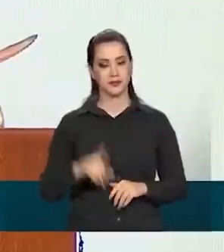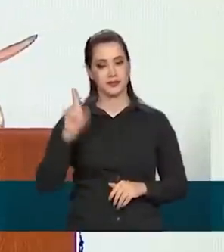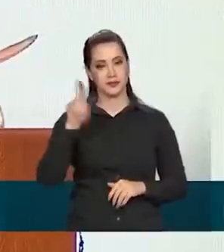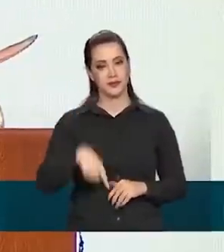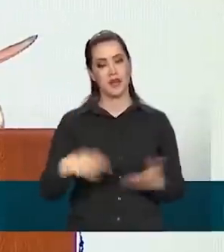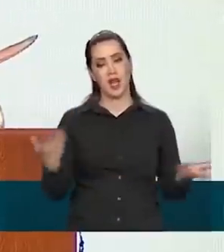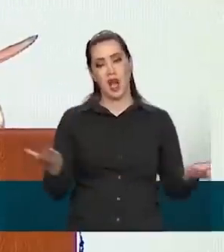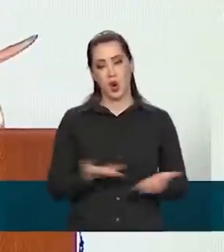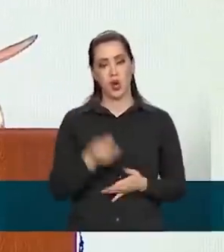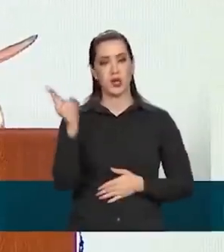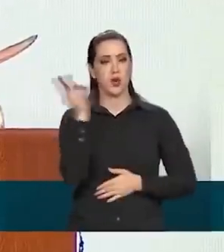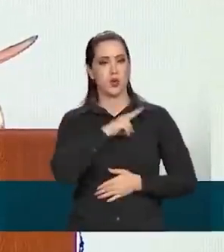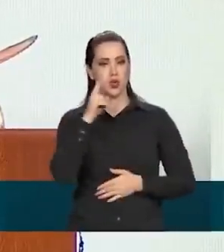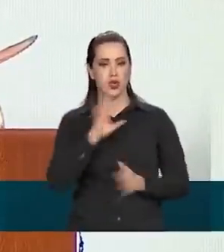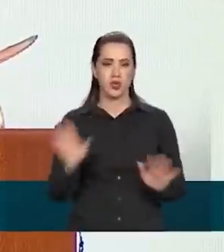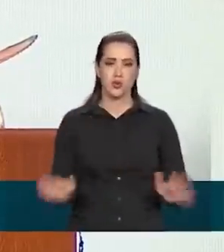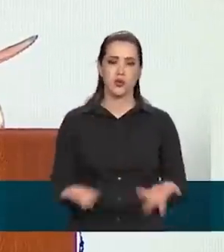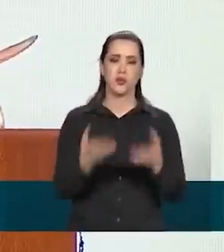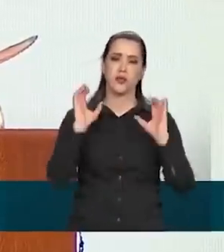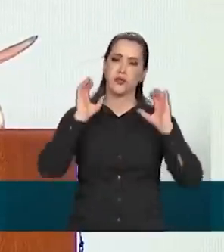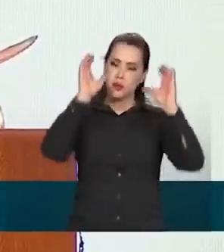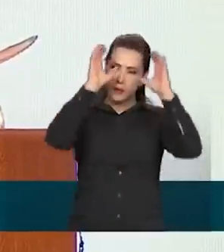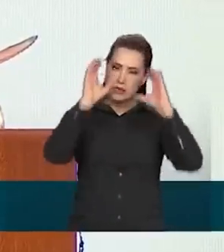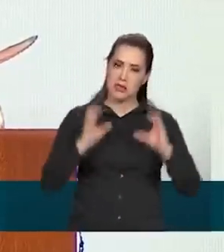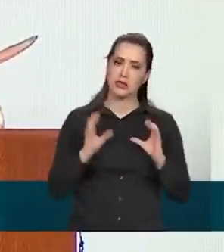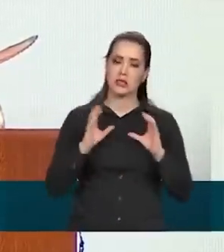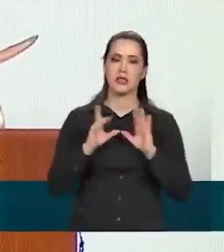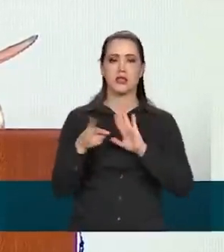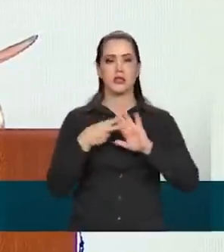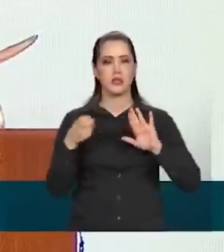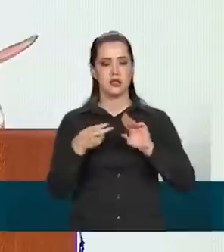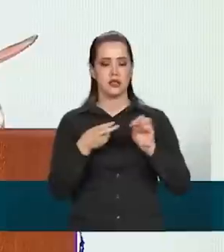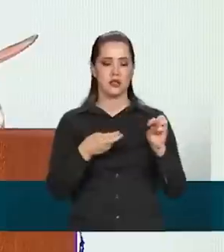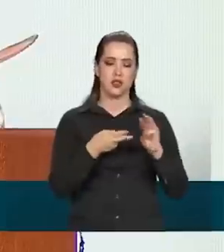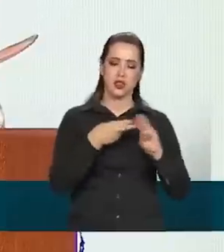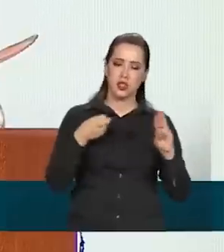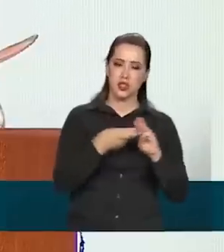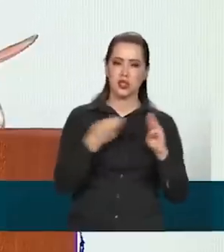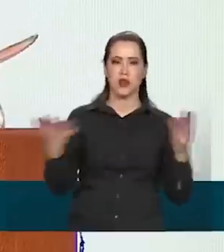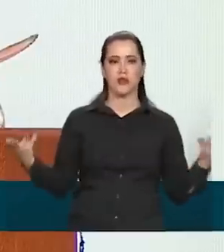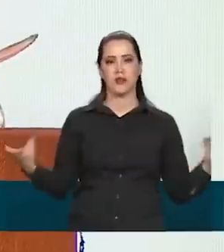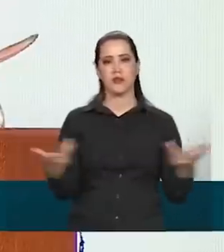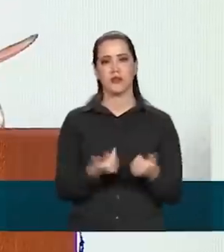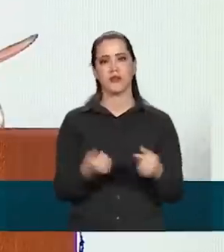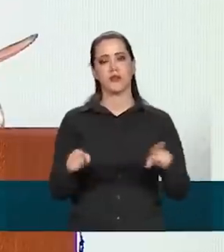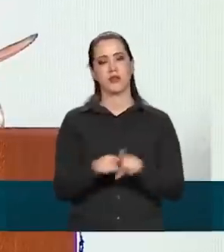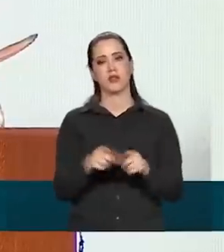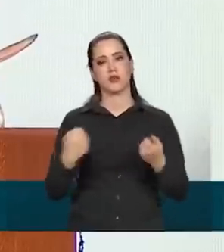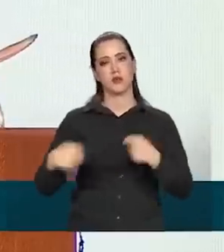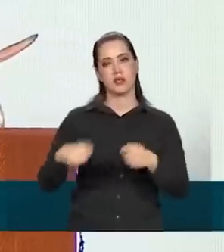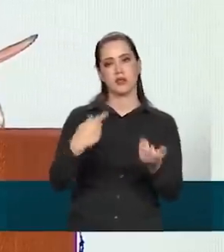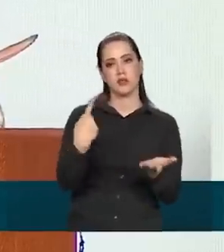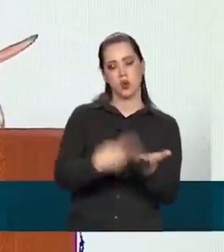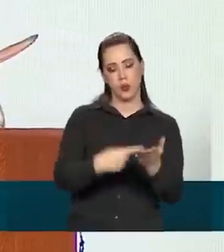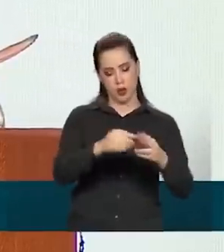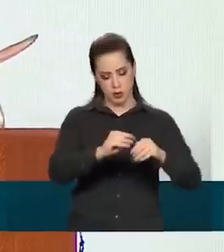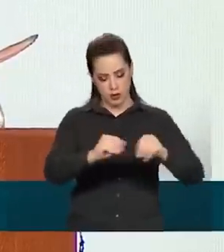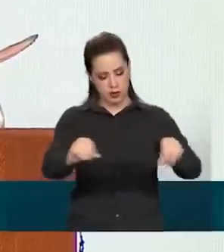urgente promovermos uma cidadania indígena efetiva. Isso não se faz sem demarcação de